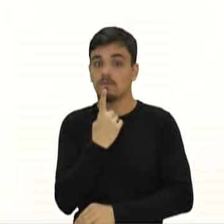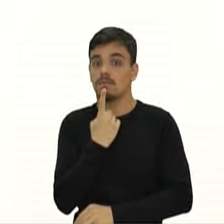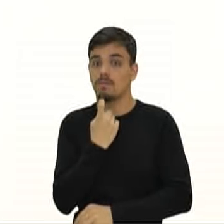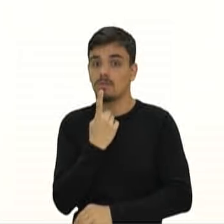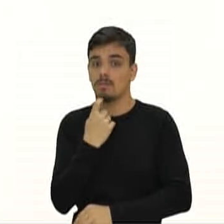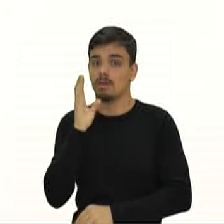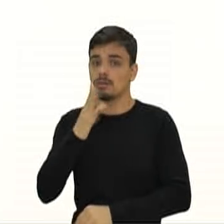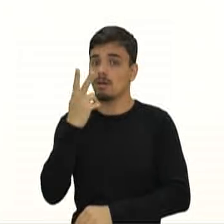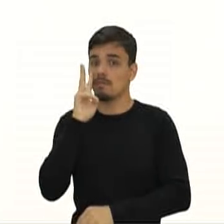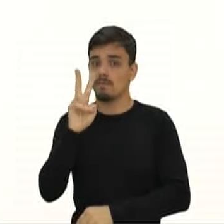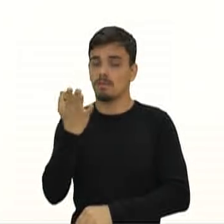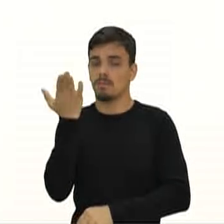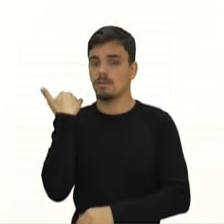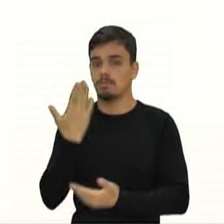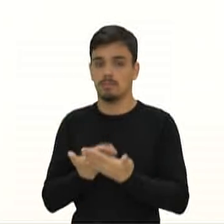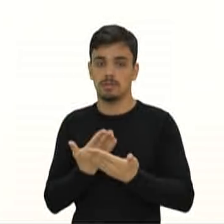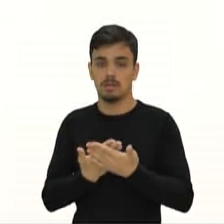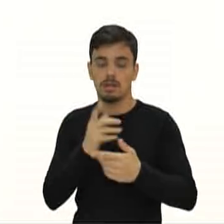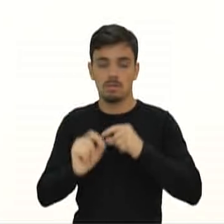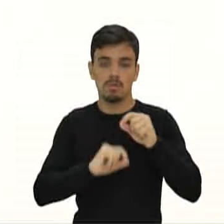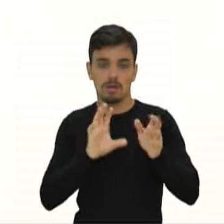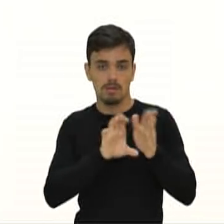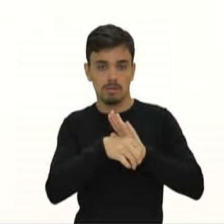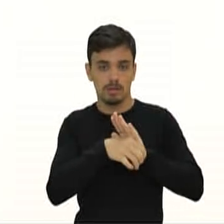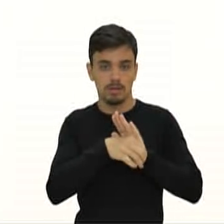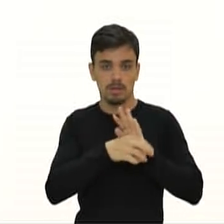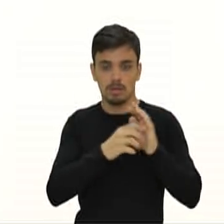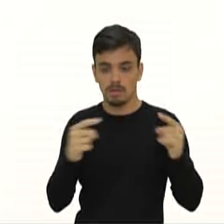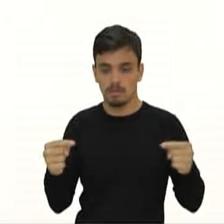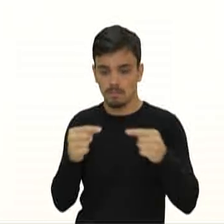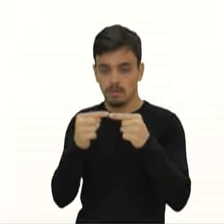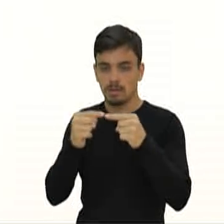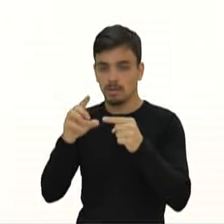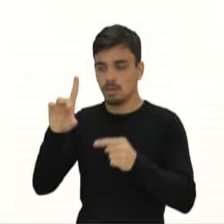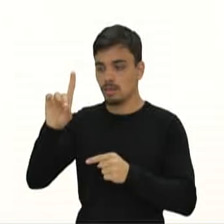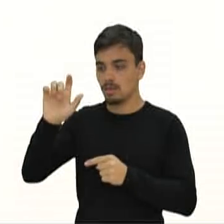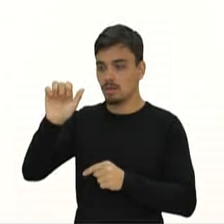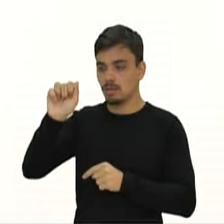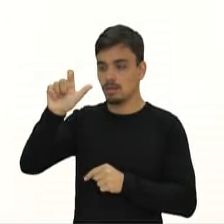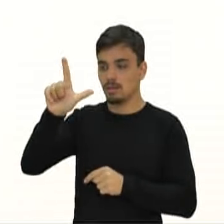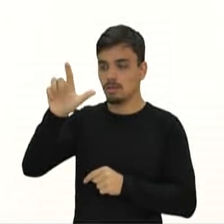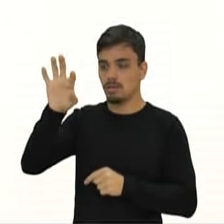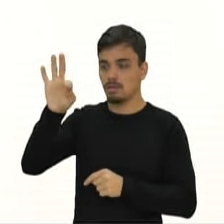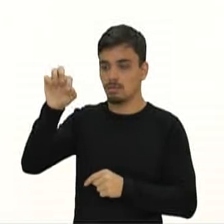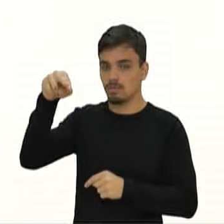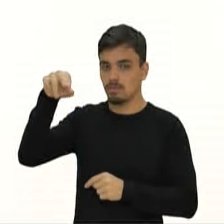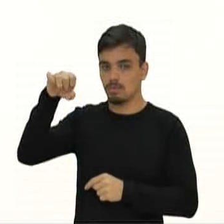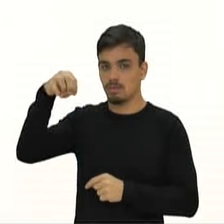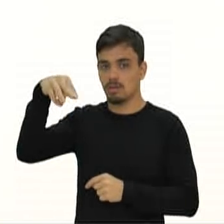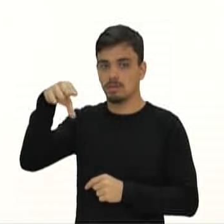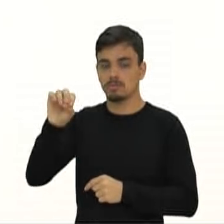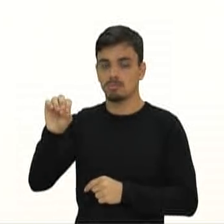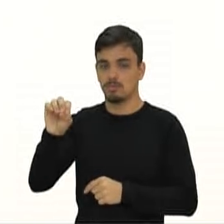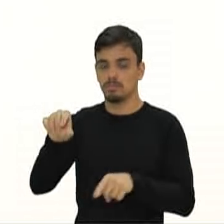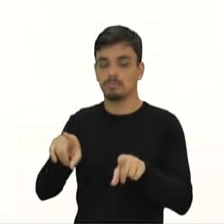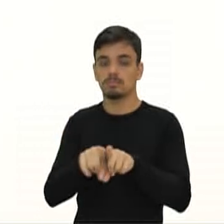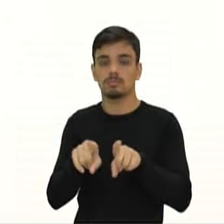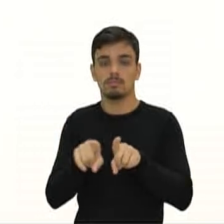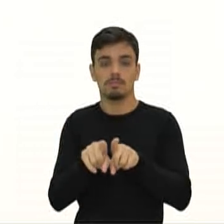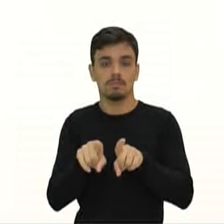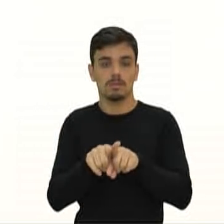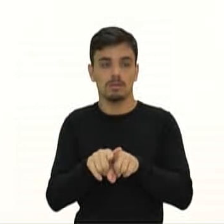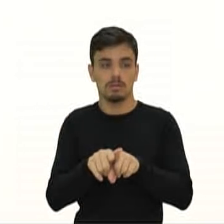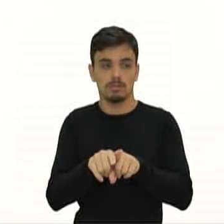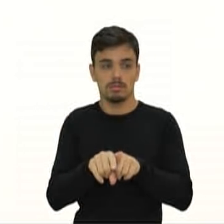vimos em aulas anteriores que esse conceito refere-se ao daltonismo, certo? Então temos isso como referência. Das 5 opções de